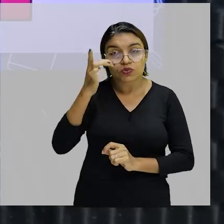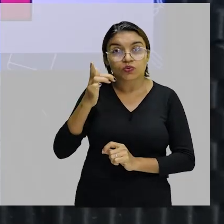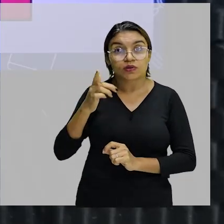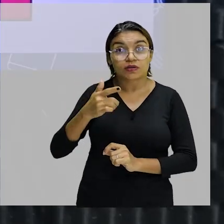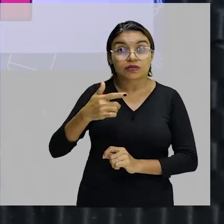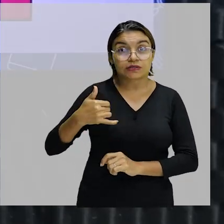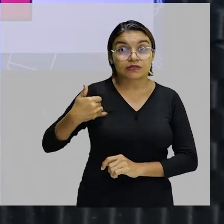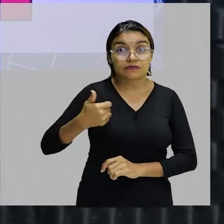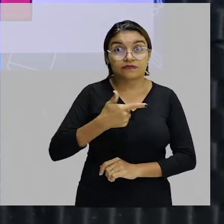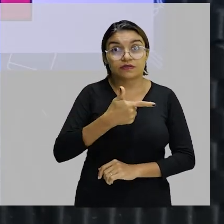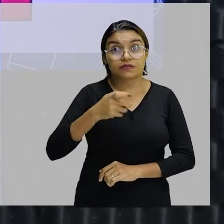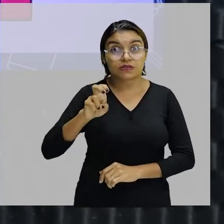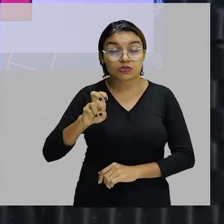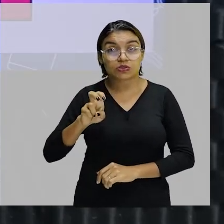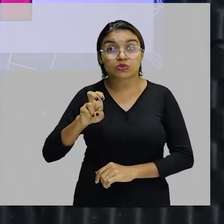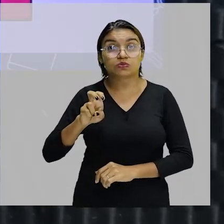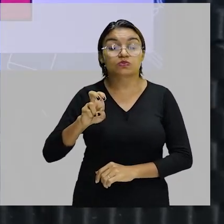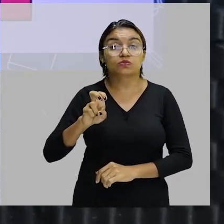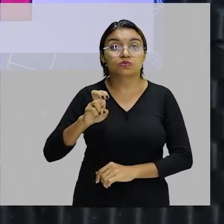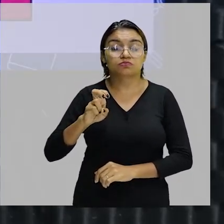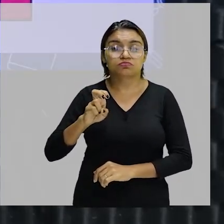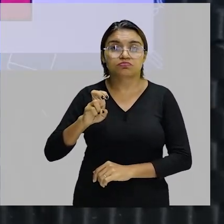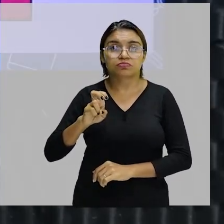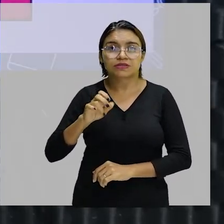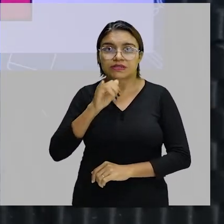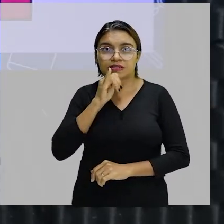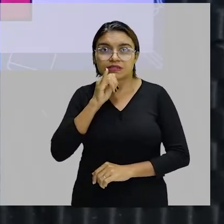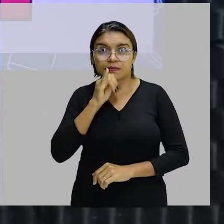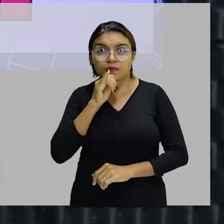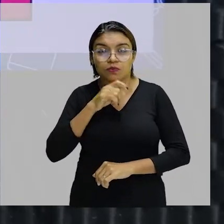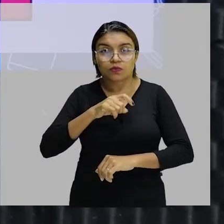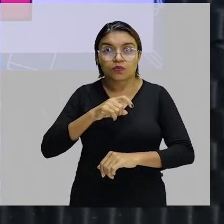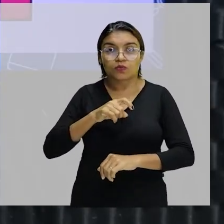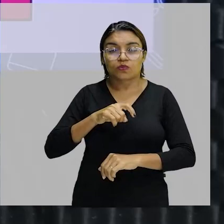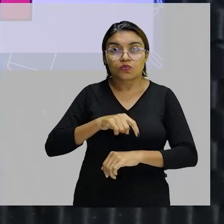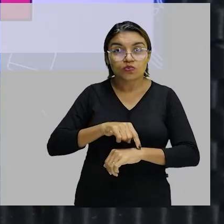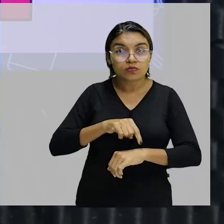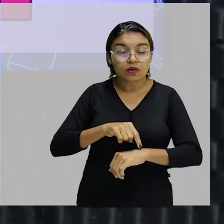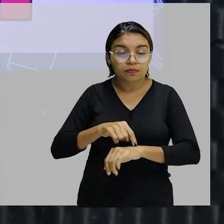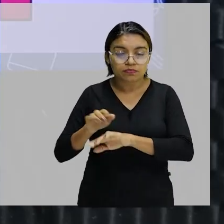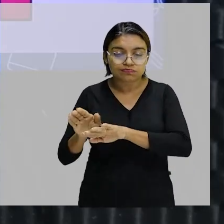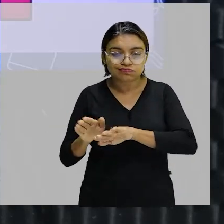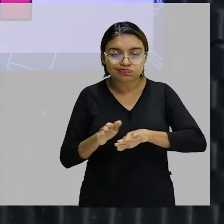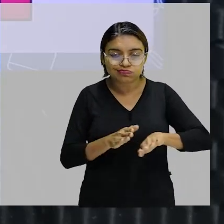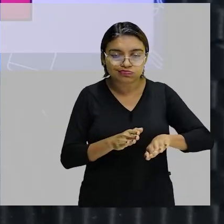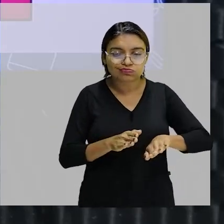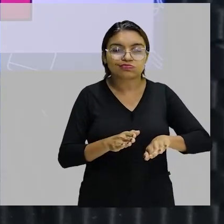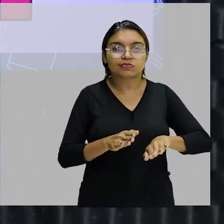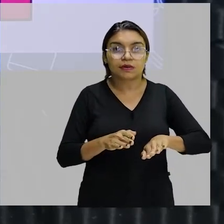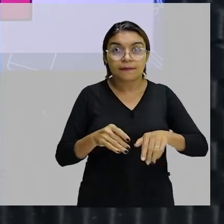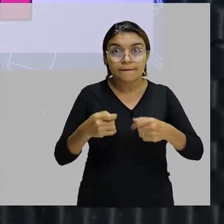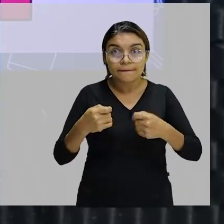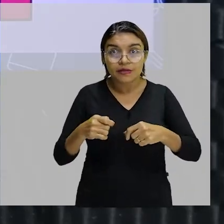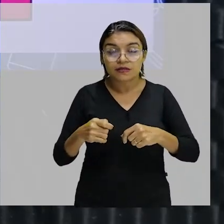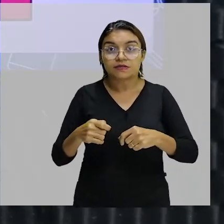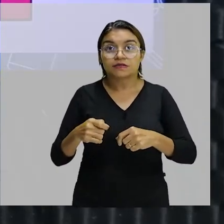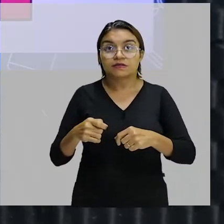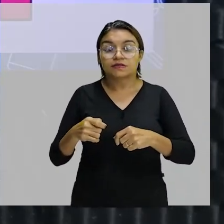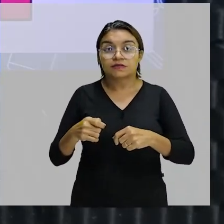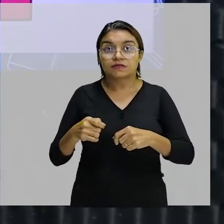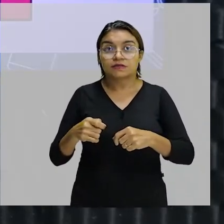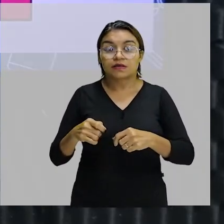anos, ele vai deixar de lado o tempo, um pouquinho, e ele vai ter que fazer esses mesmos